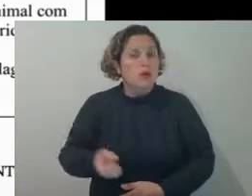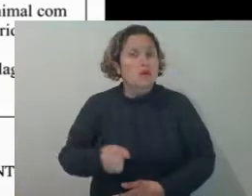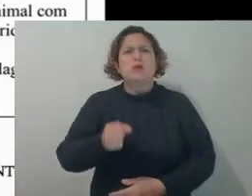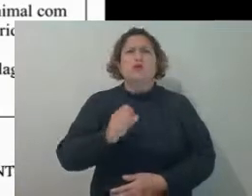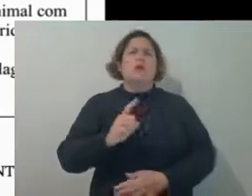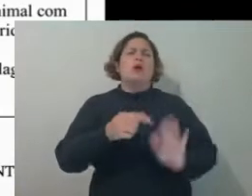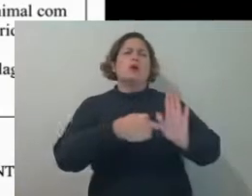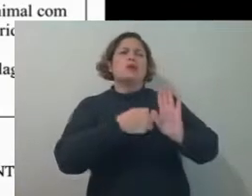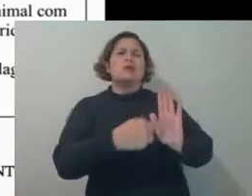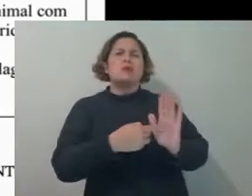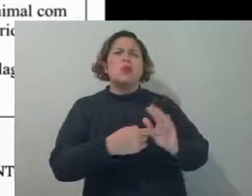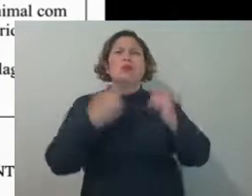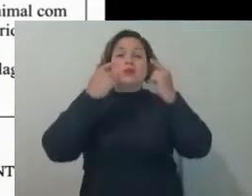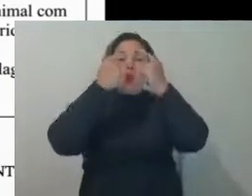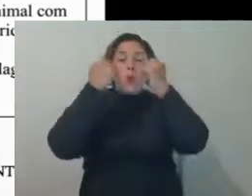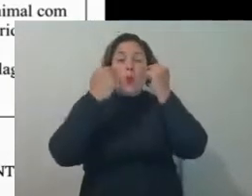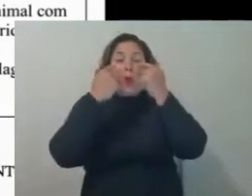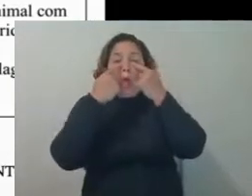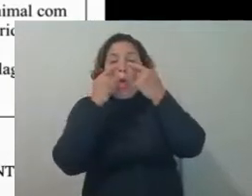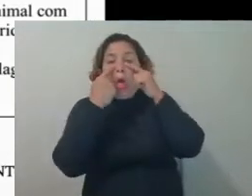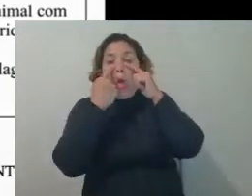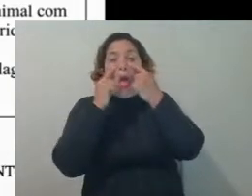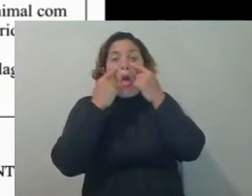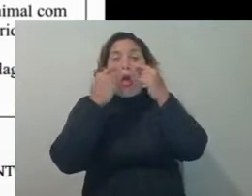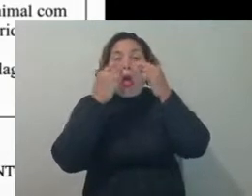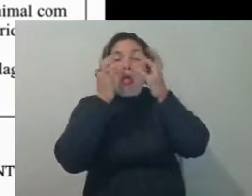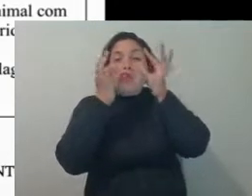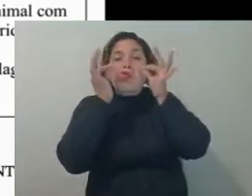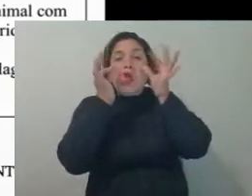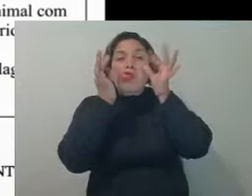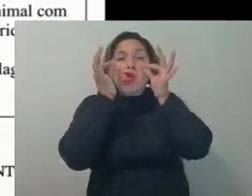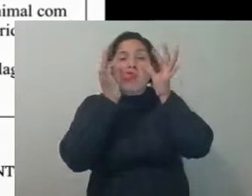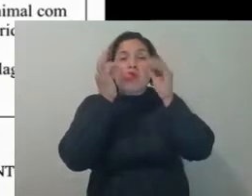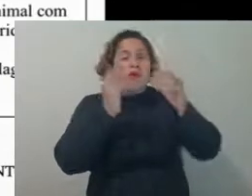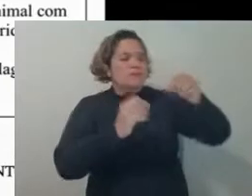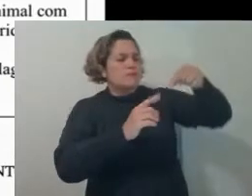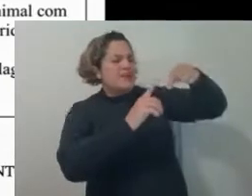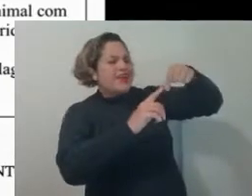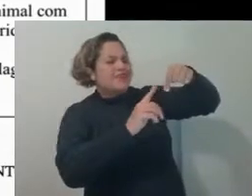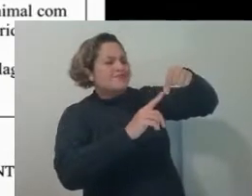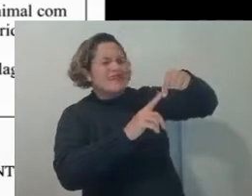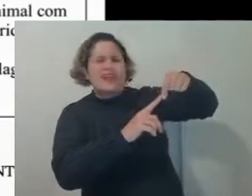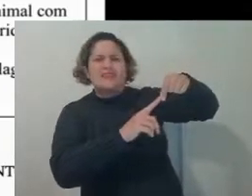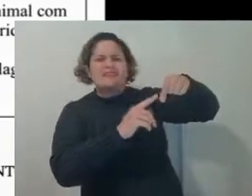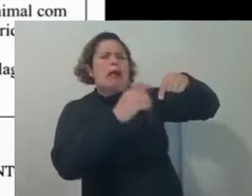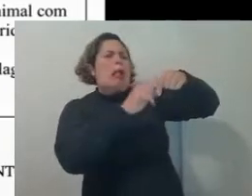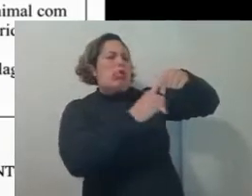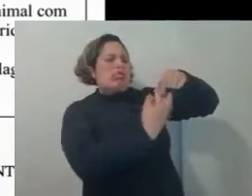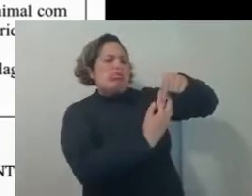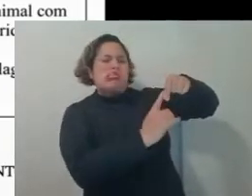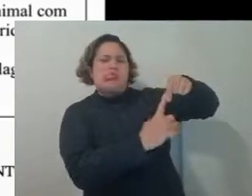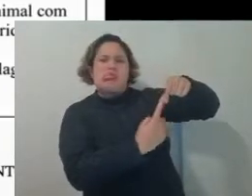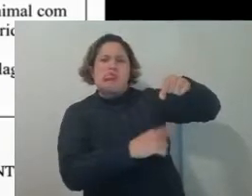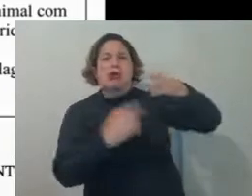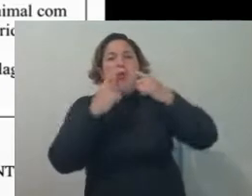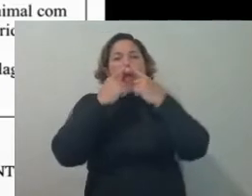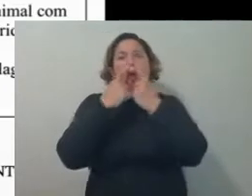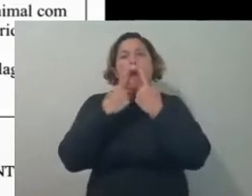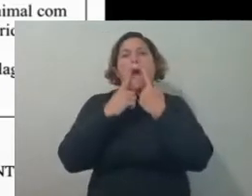apresenta secreções nos olhos, na vulva, por exemplo, no nariz, se ele tem